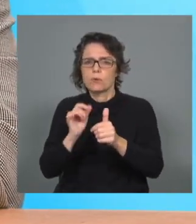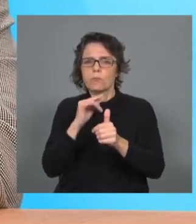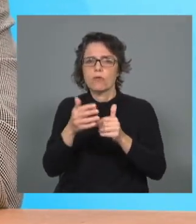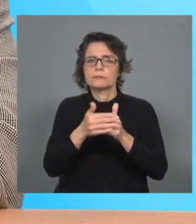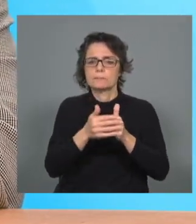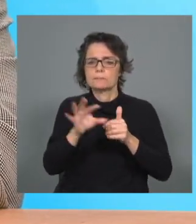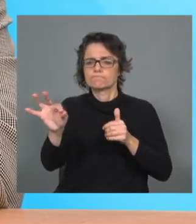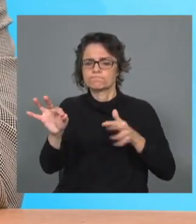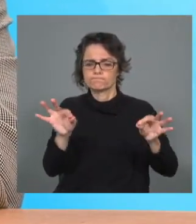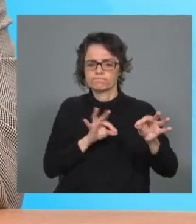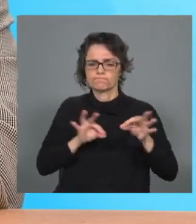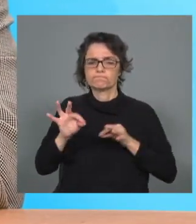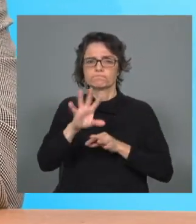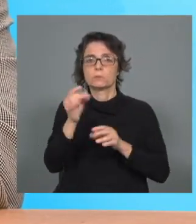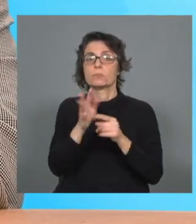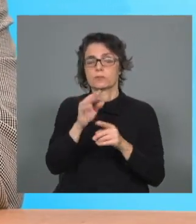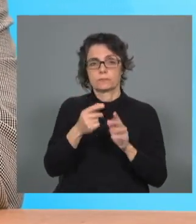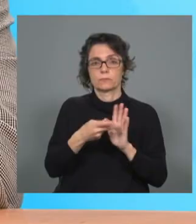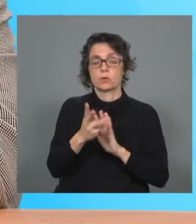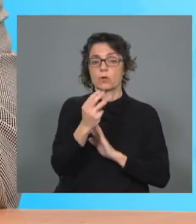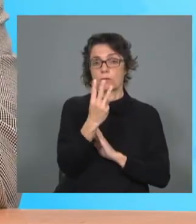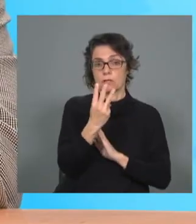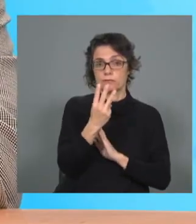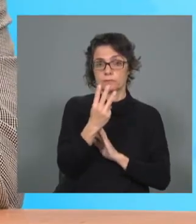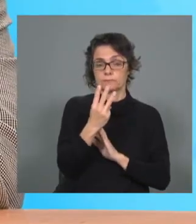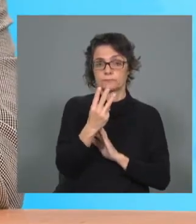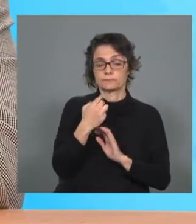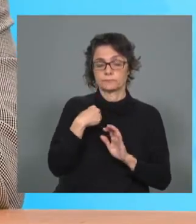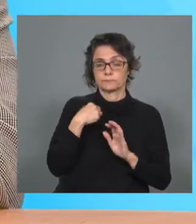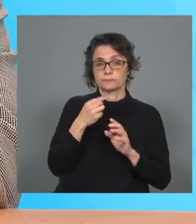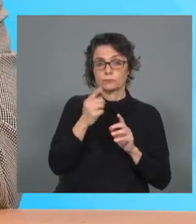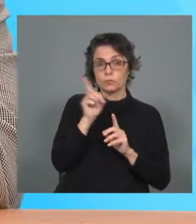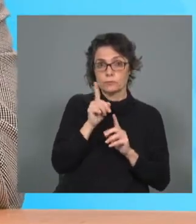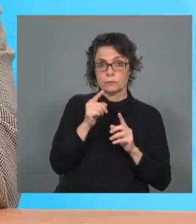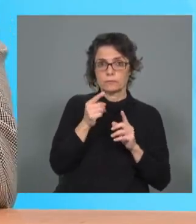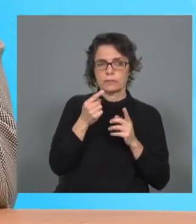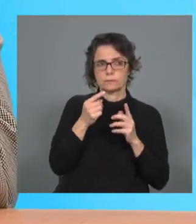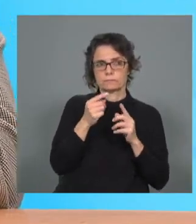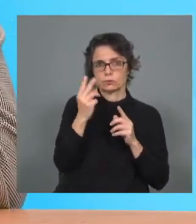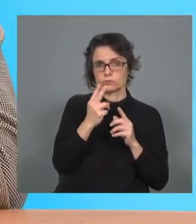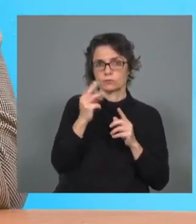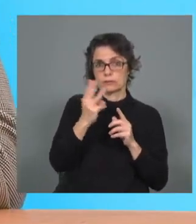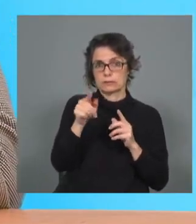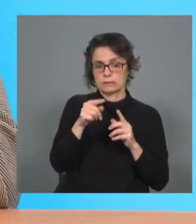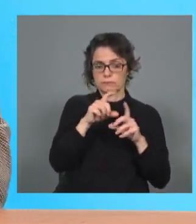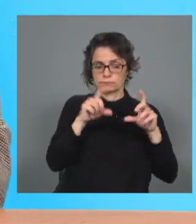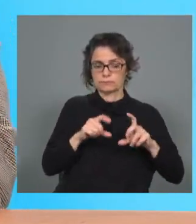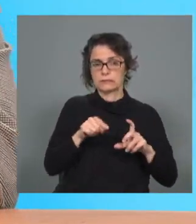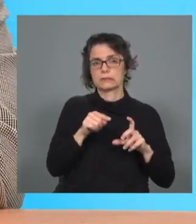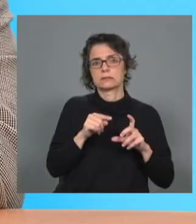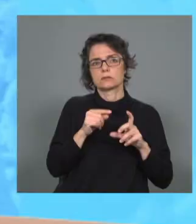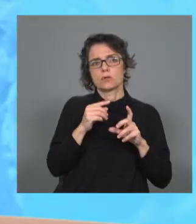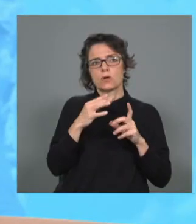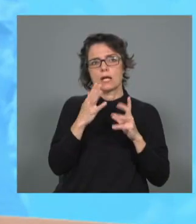ideia, os 3 primeiros capítulos, primeiro faço uma sociologia da sociologia e antropologia da religião em